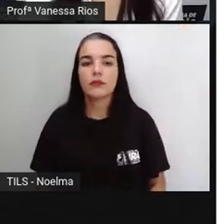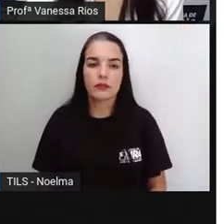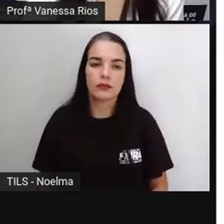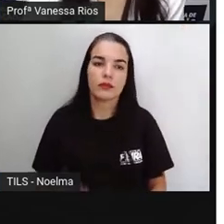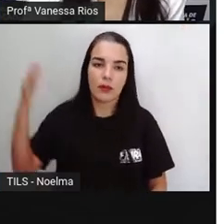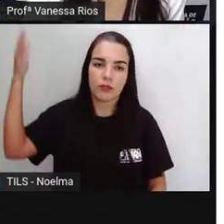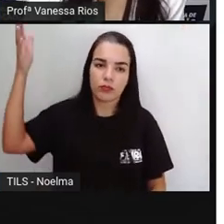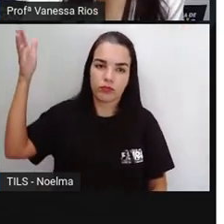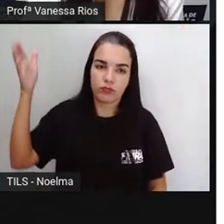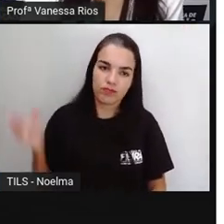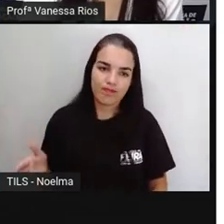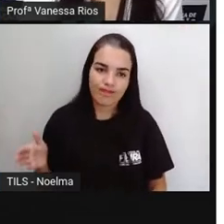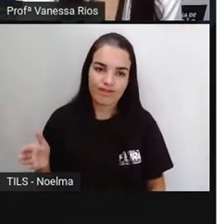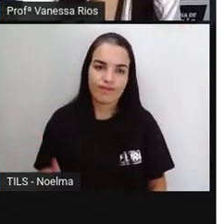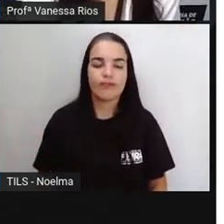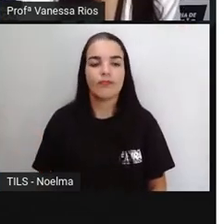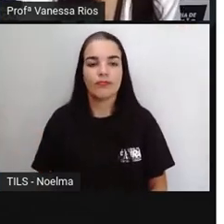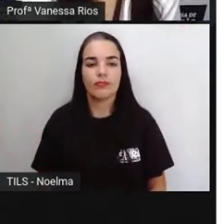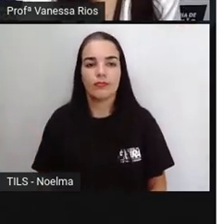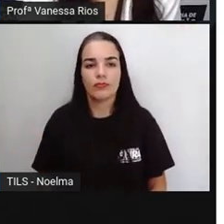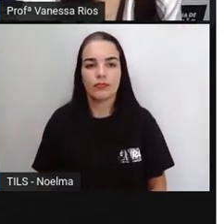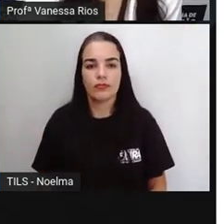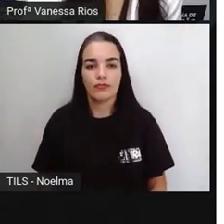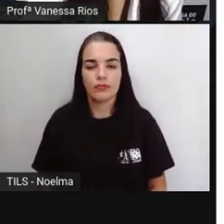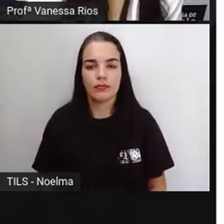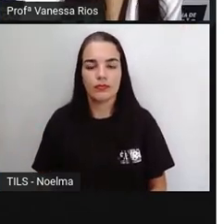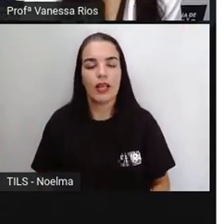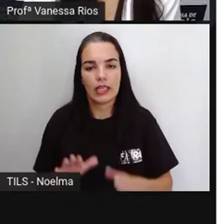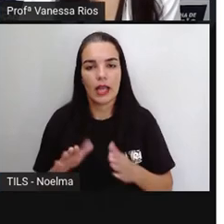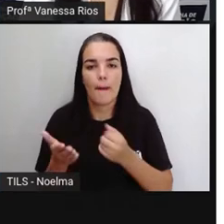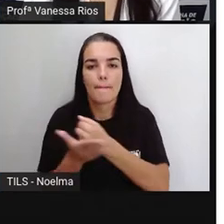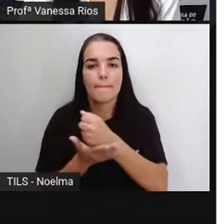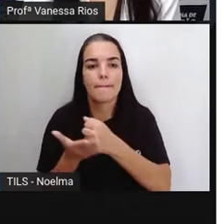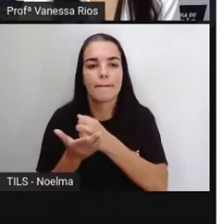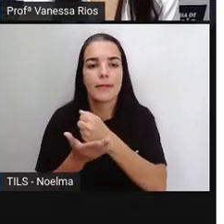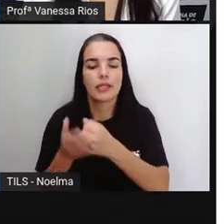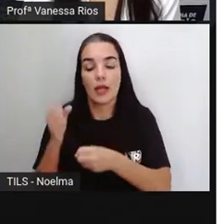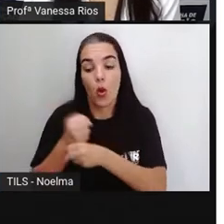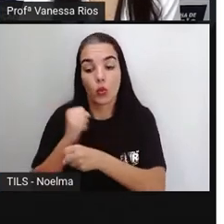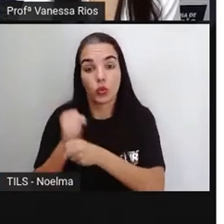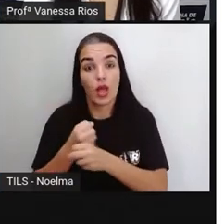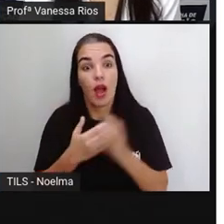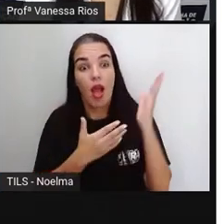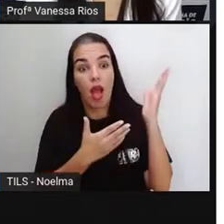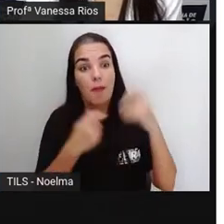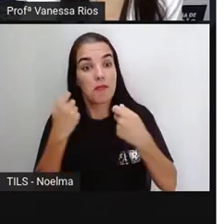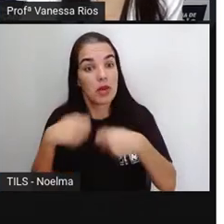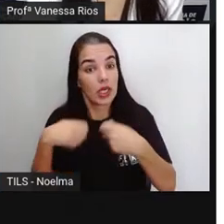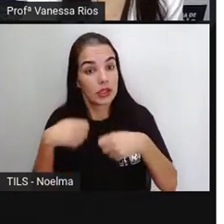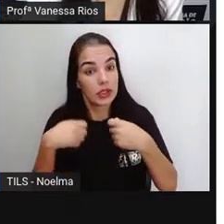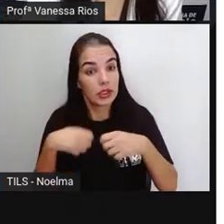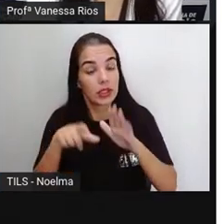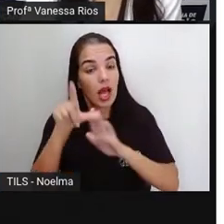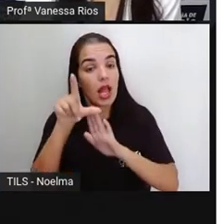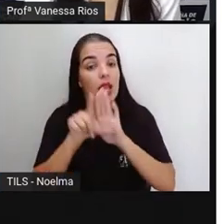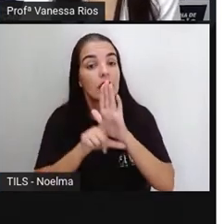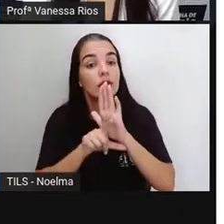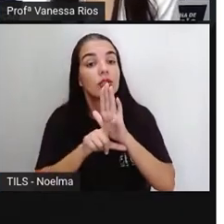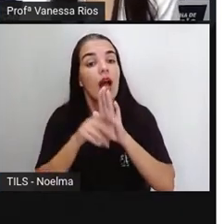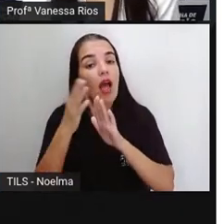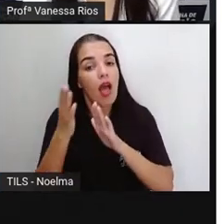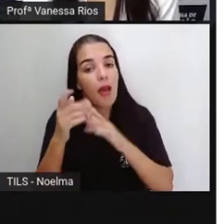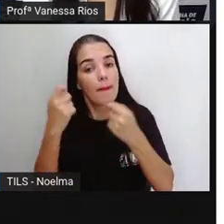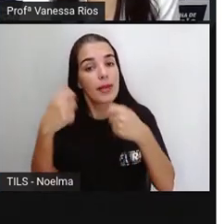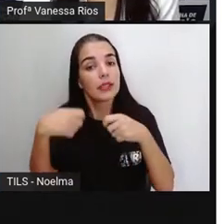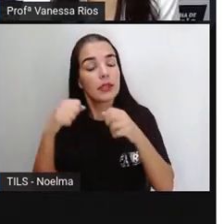de uma construção. E aí, dentro dessa lista, a gente pode perceber algumas semelhanças em relação